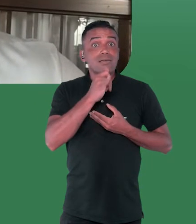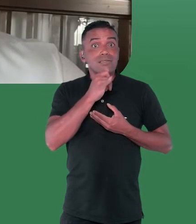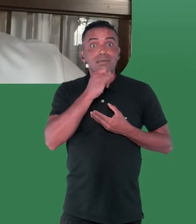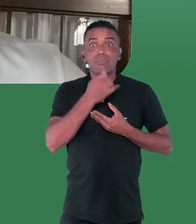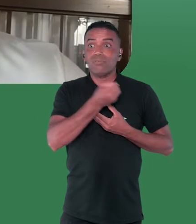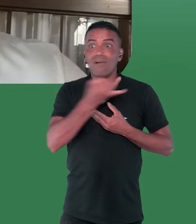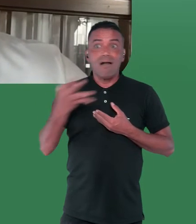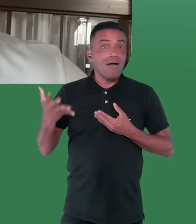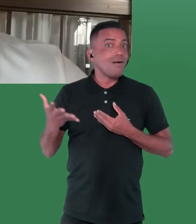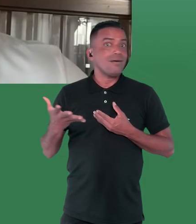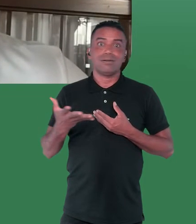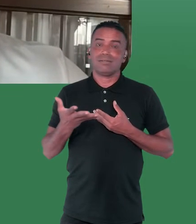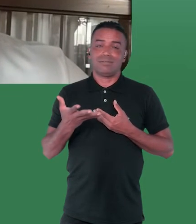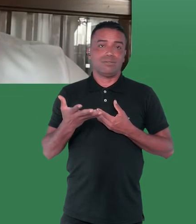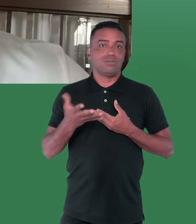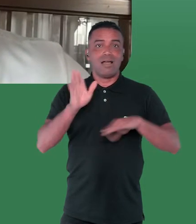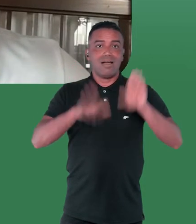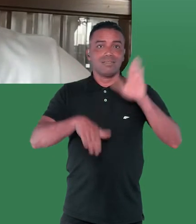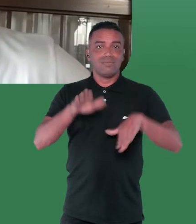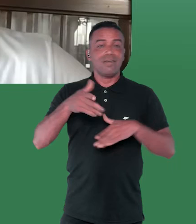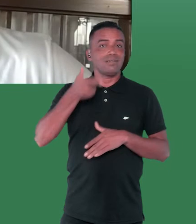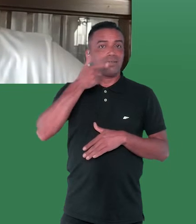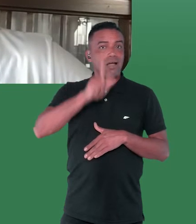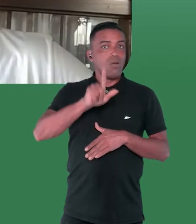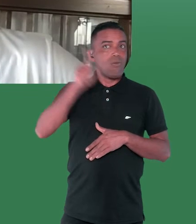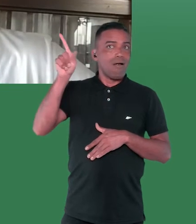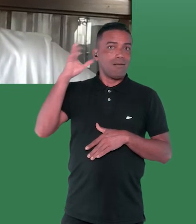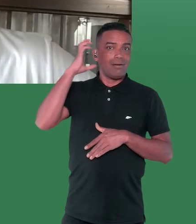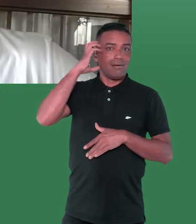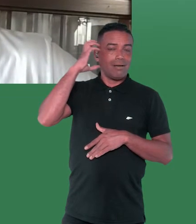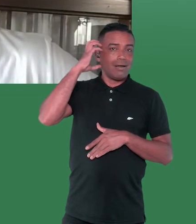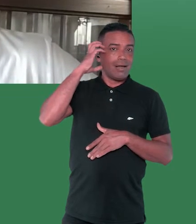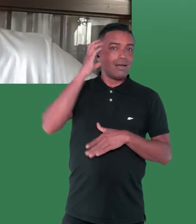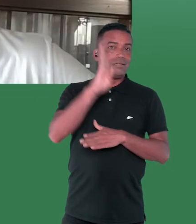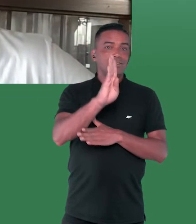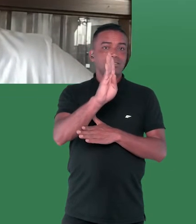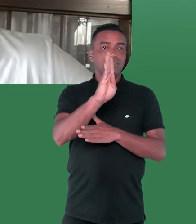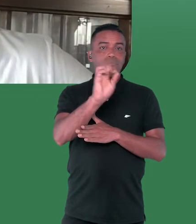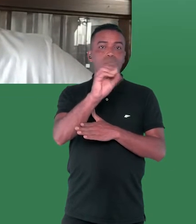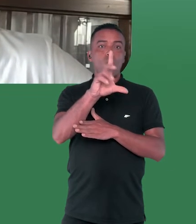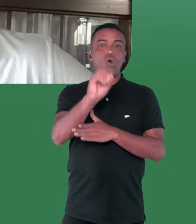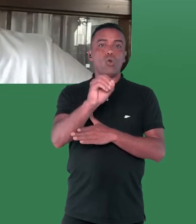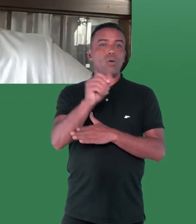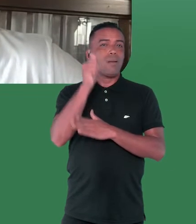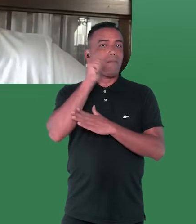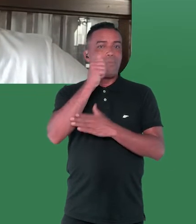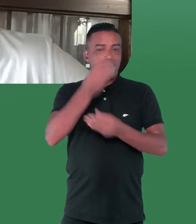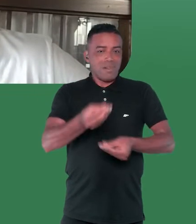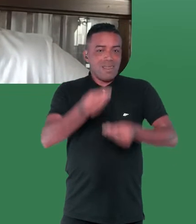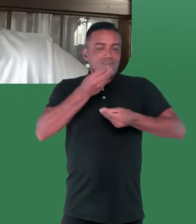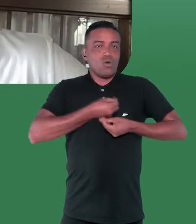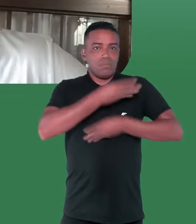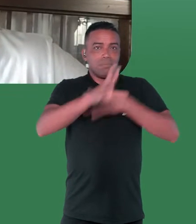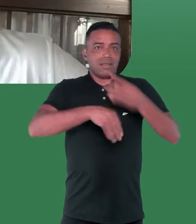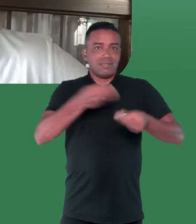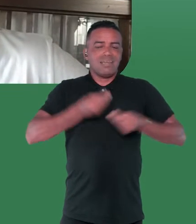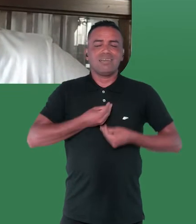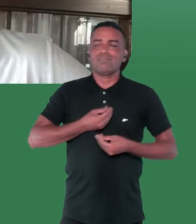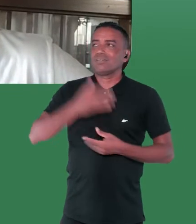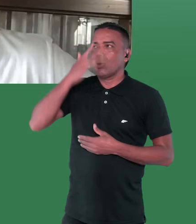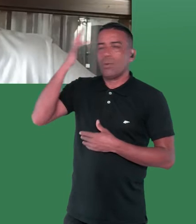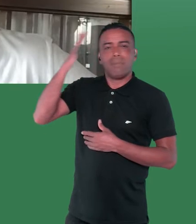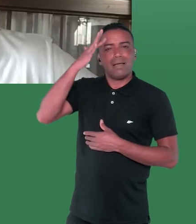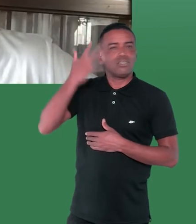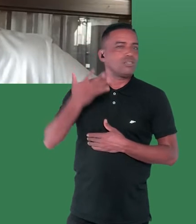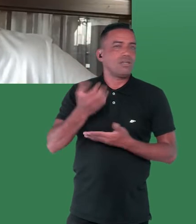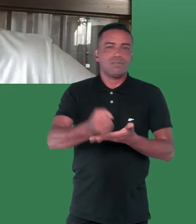tantos outros. De vez em quando eu ganho na rádio bolo, né? Semana passada uma senhora levou um bolo para mim e falou assim, olha, você não imagina o